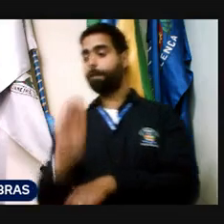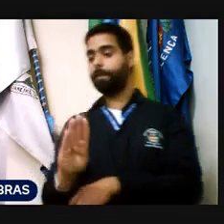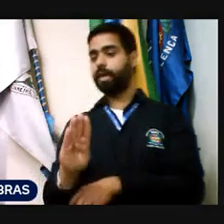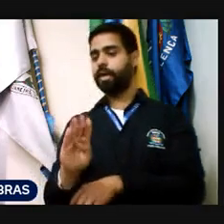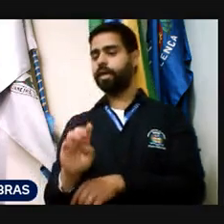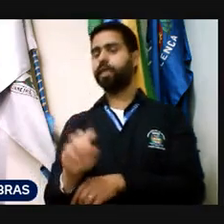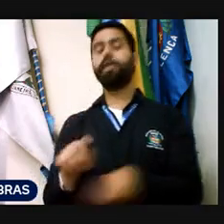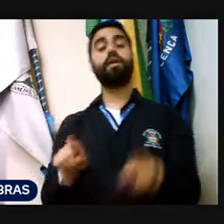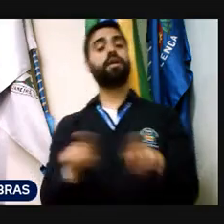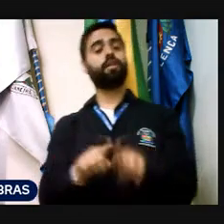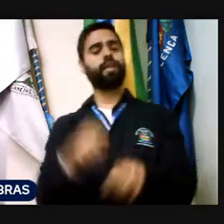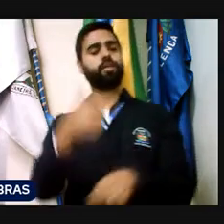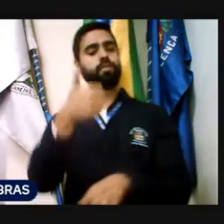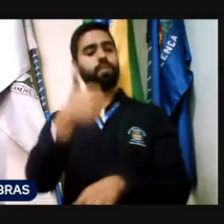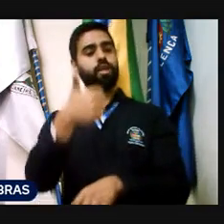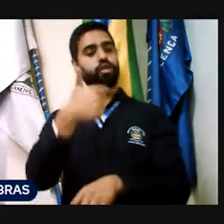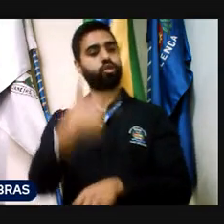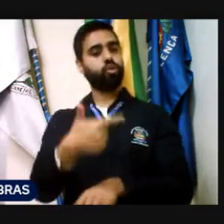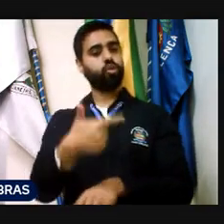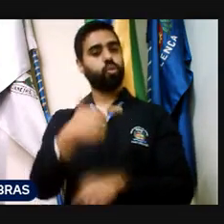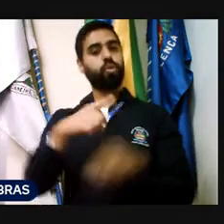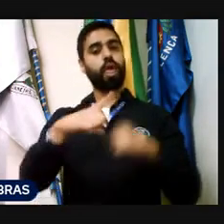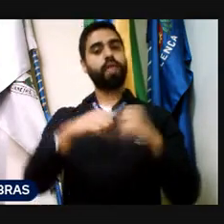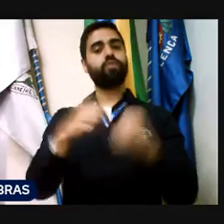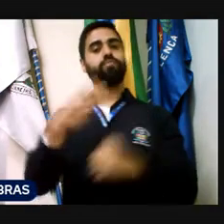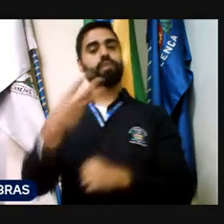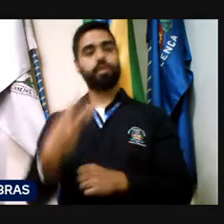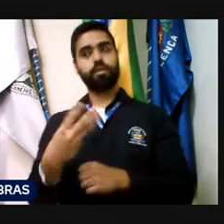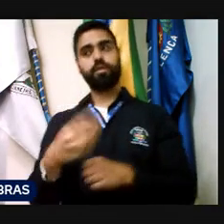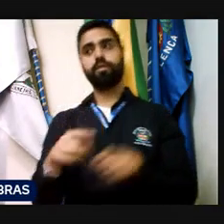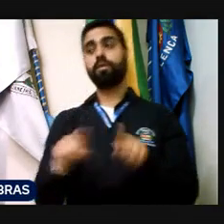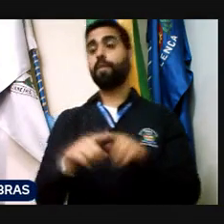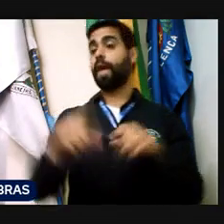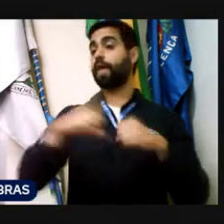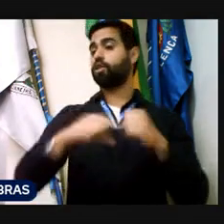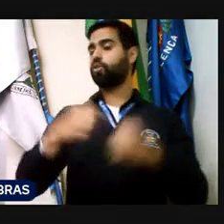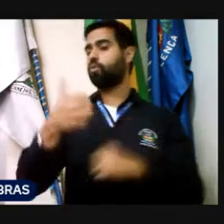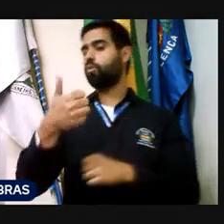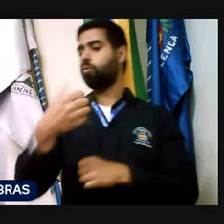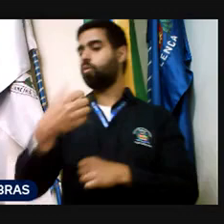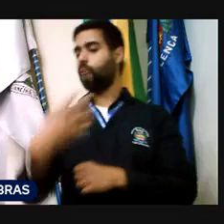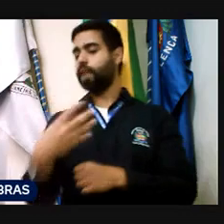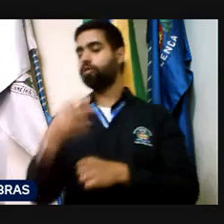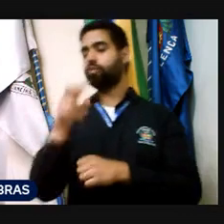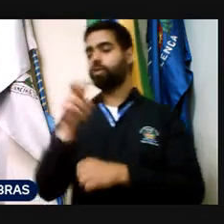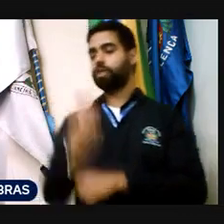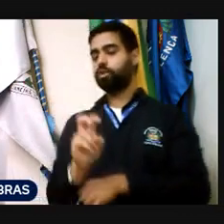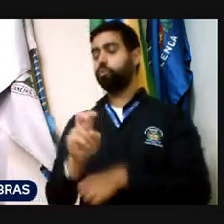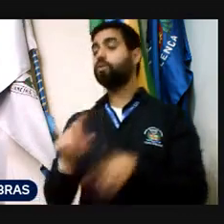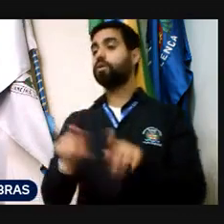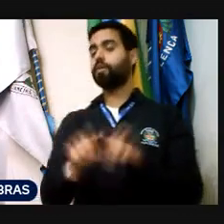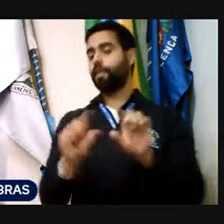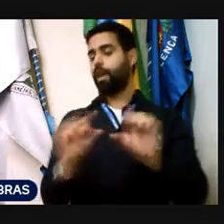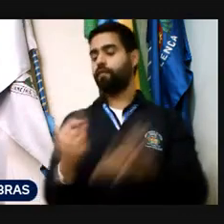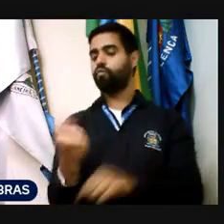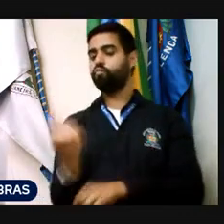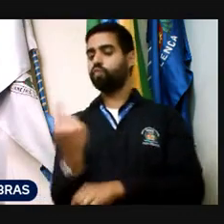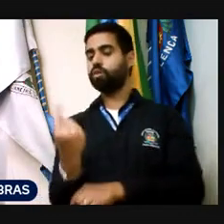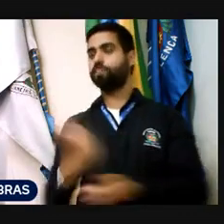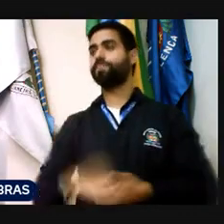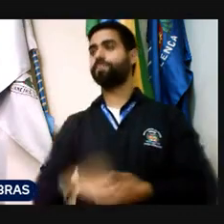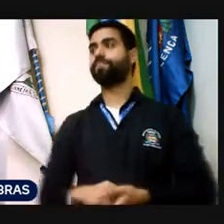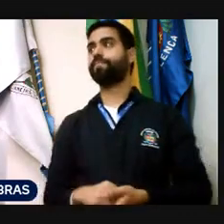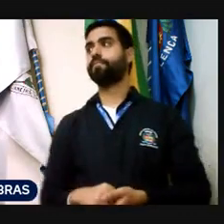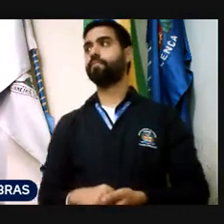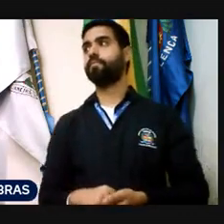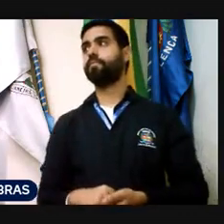parágrafo 1º e 2º, artigo 3º, inciso 4 e 5, artigo 4º, inciso, artigo 5º e parágrafo único. Artigo 6º